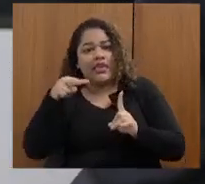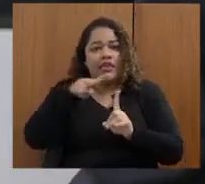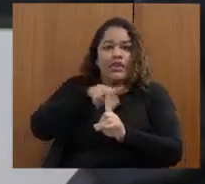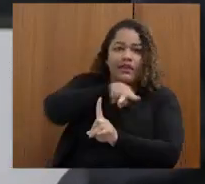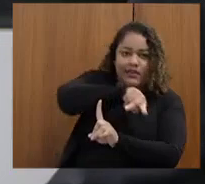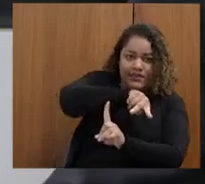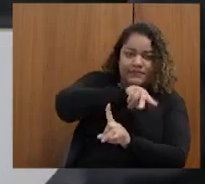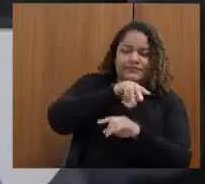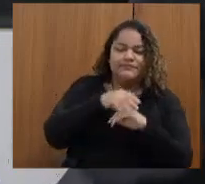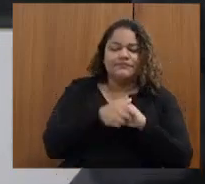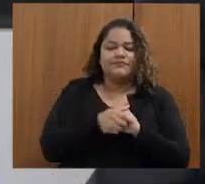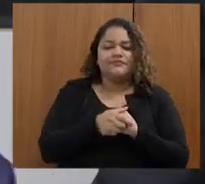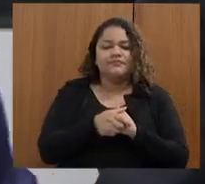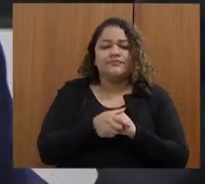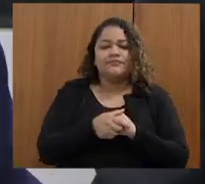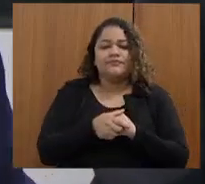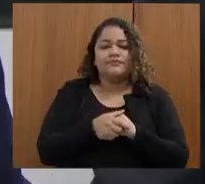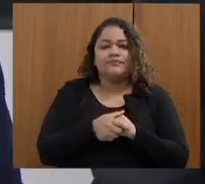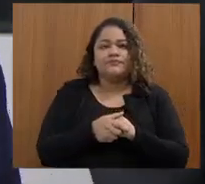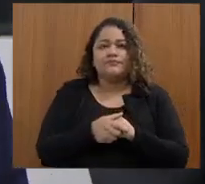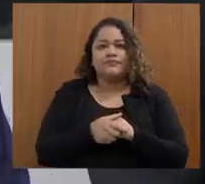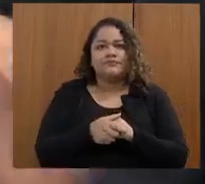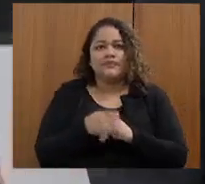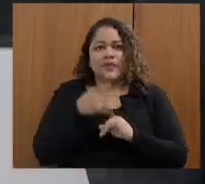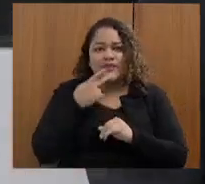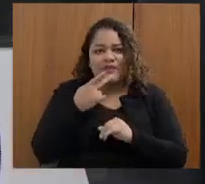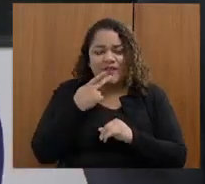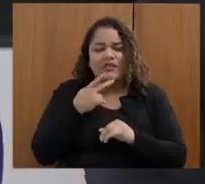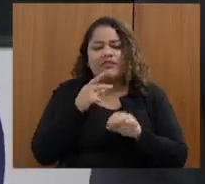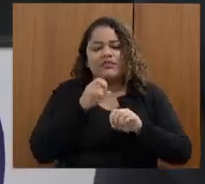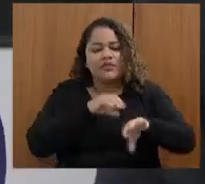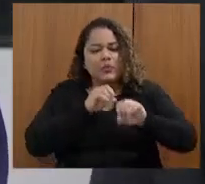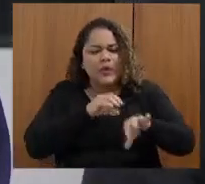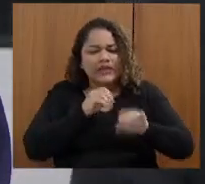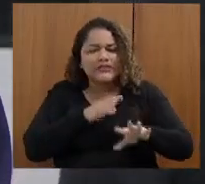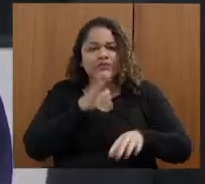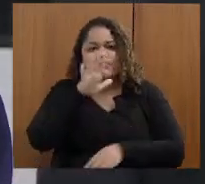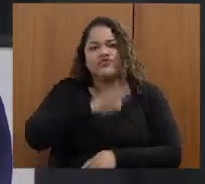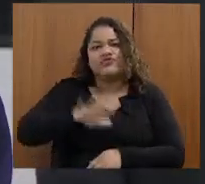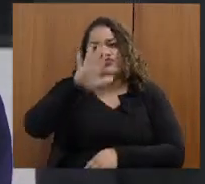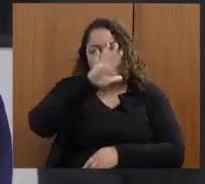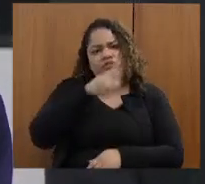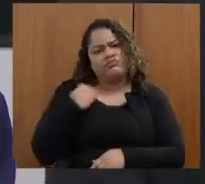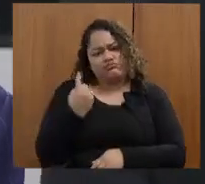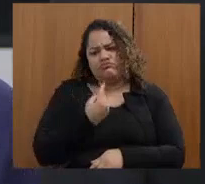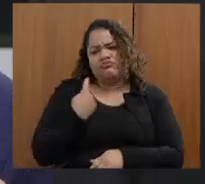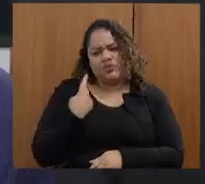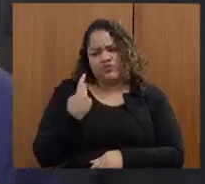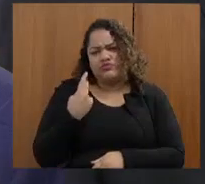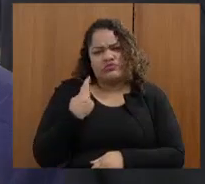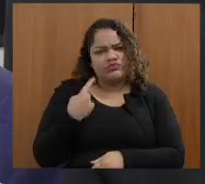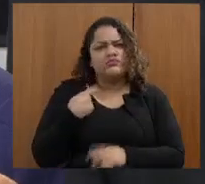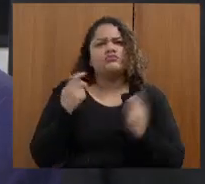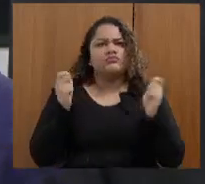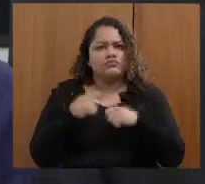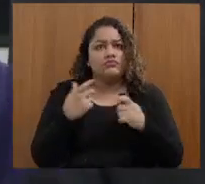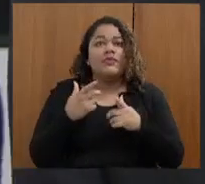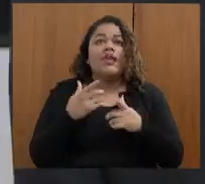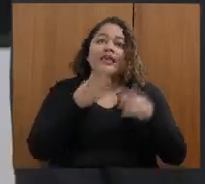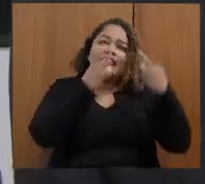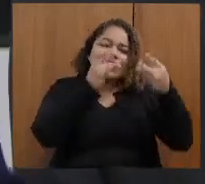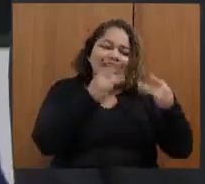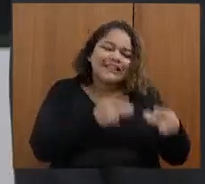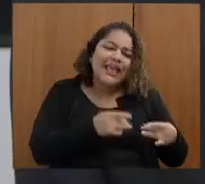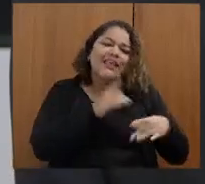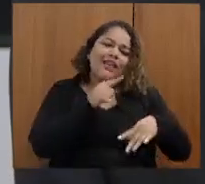de uma forma assim mais geral não temos dúvida que nós podemos falar eu logicamente nos detalhes aí vocês